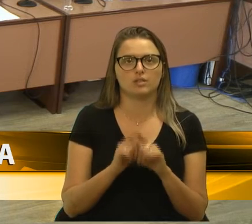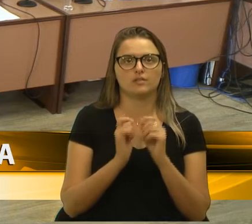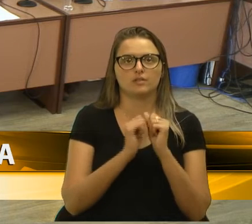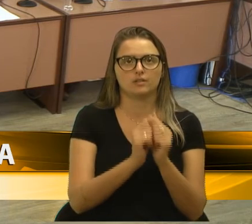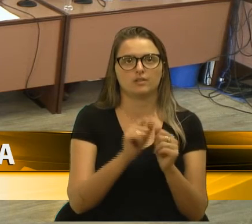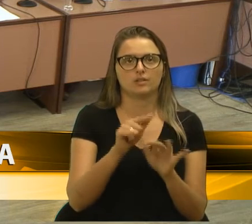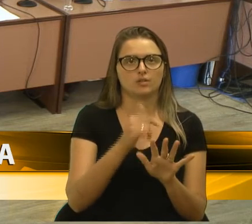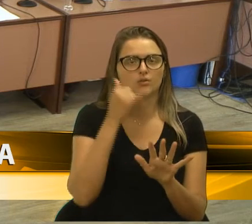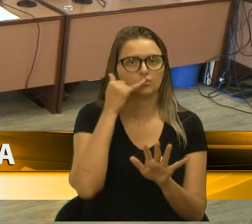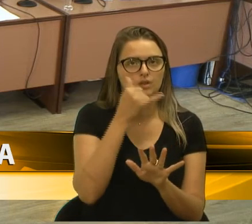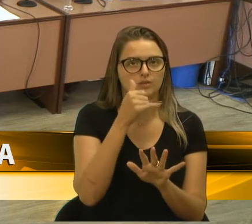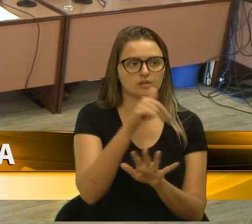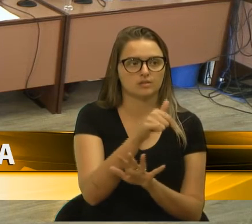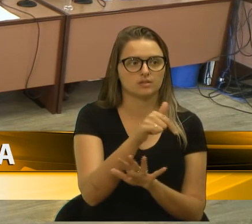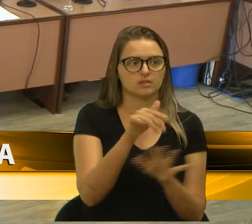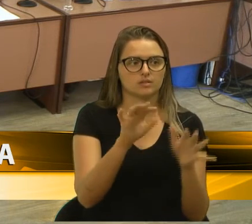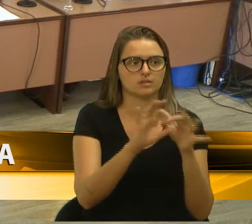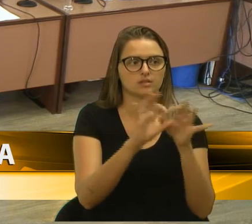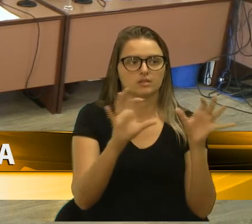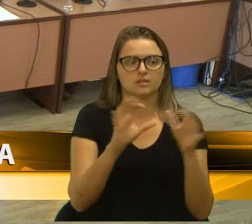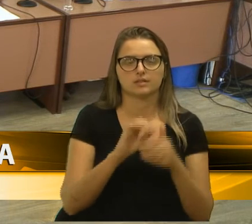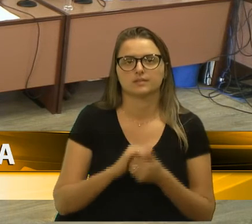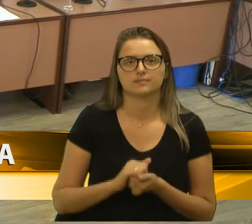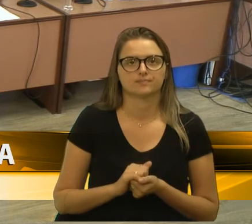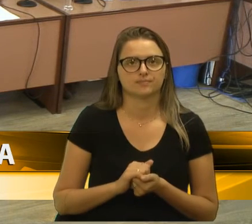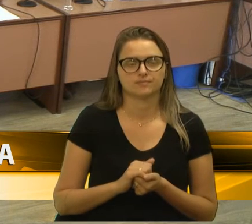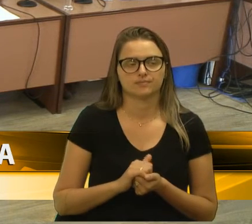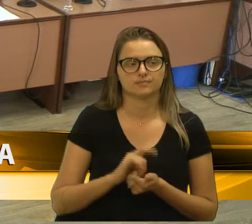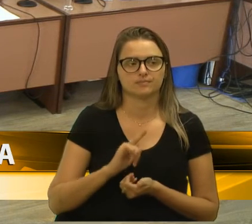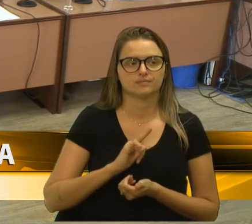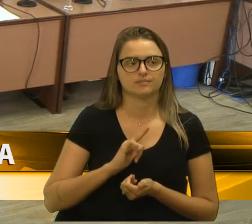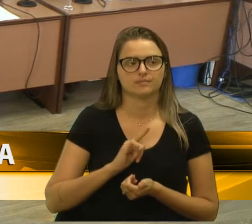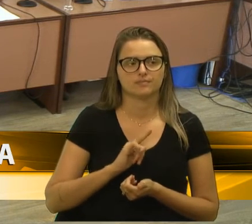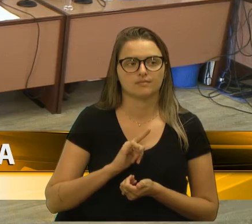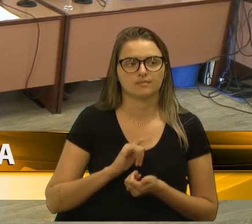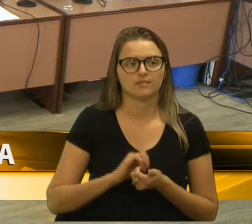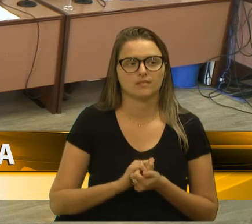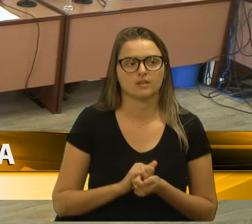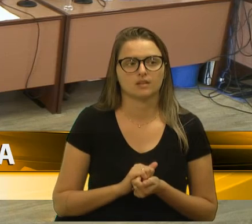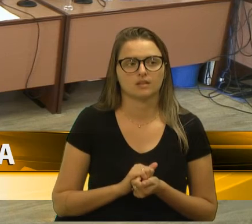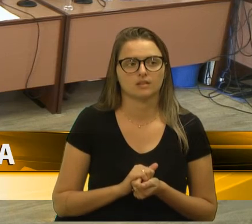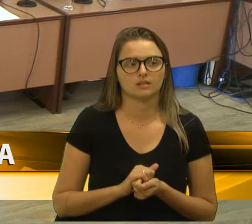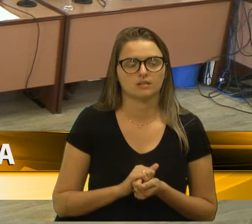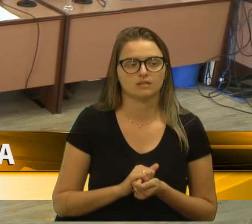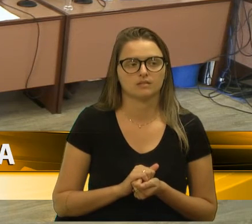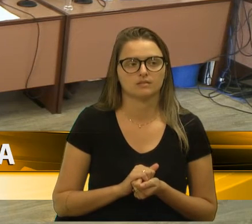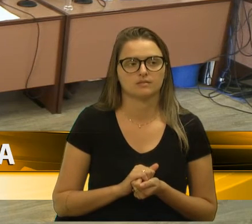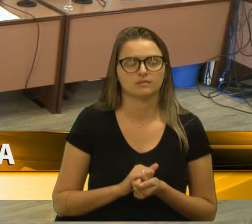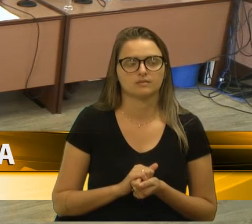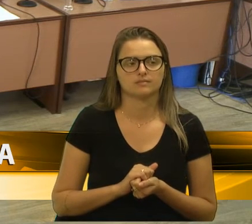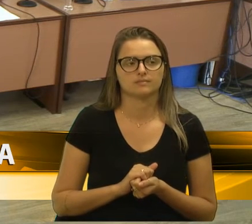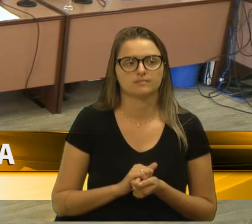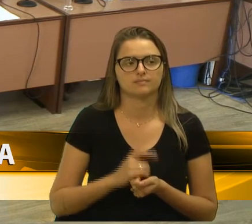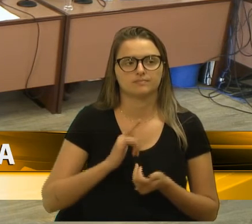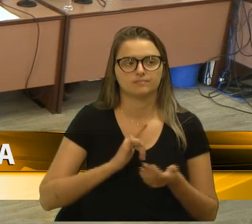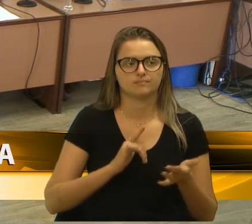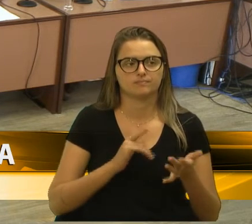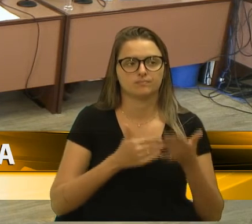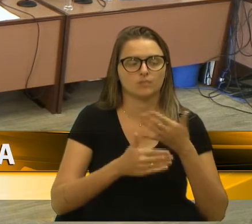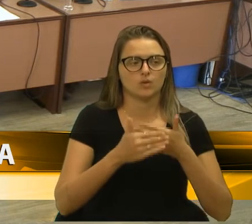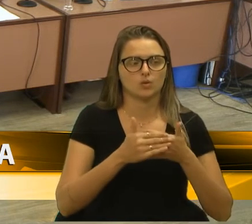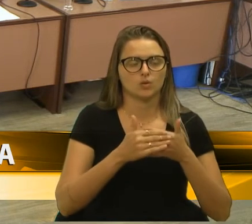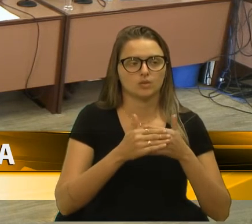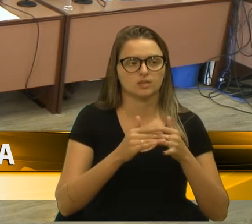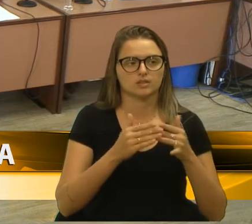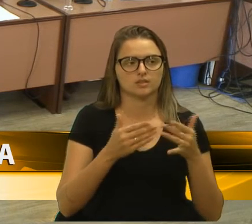telefone tivesse acesso ao aplicativo, que tivesse WhatsApp, porque é mais fácil a gente ter o registro e as informações ficam mais